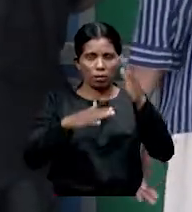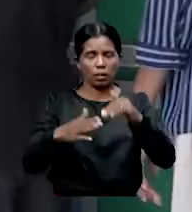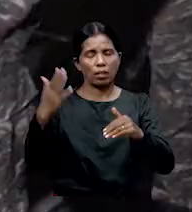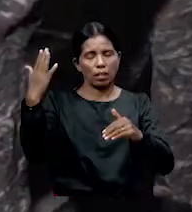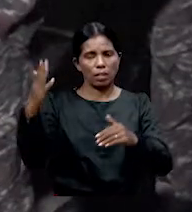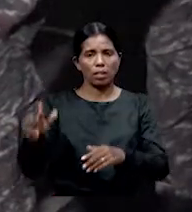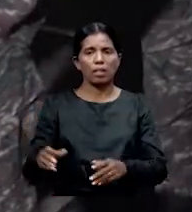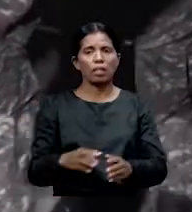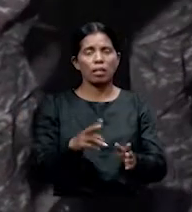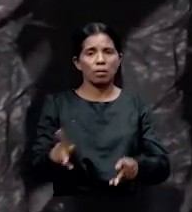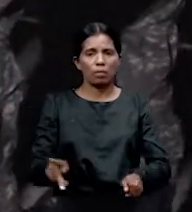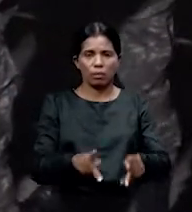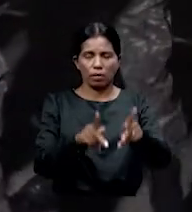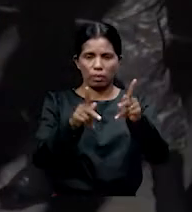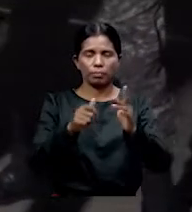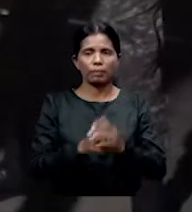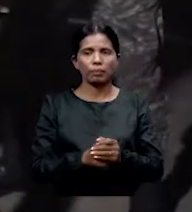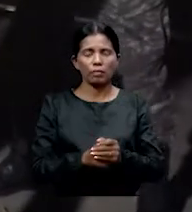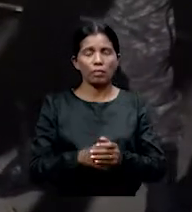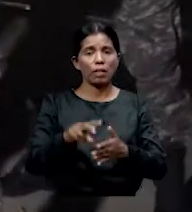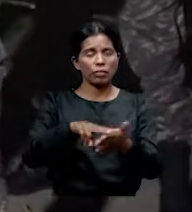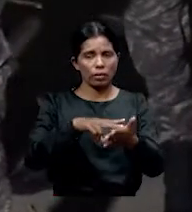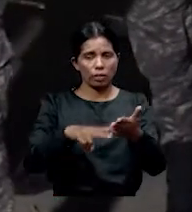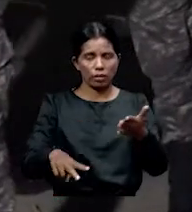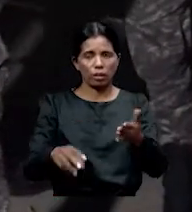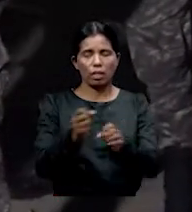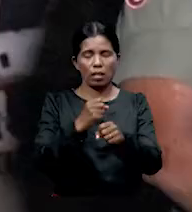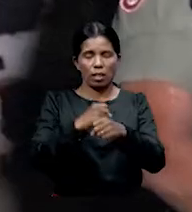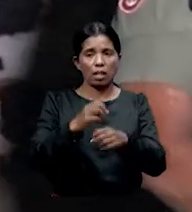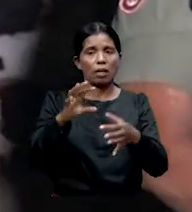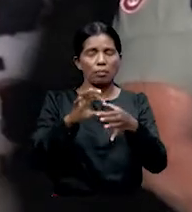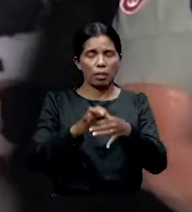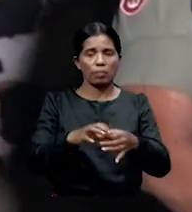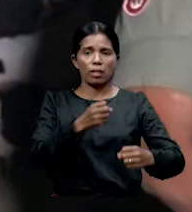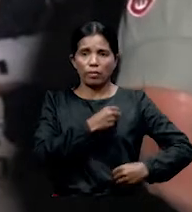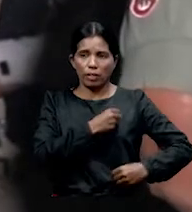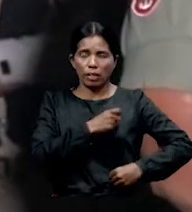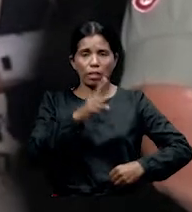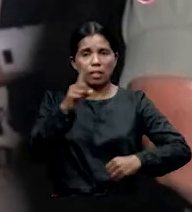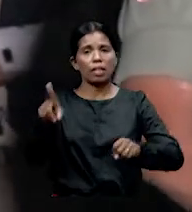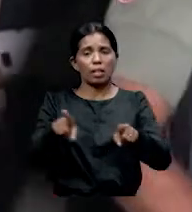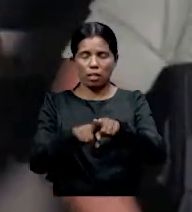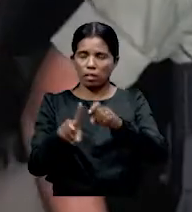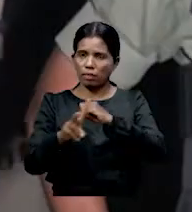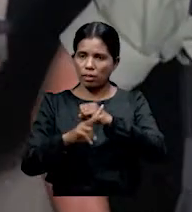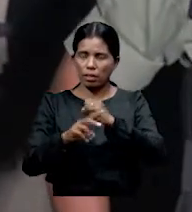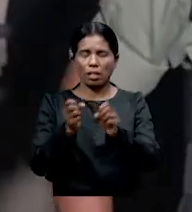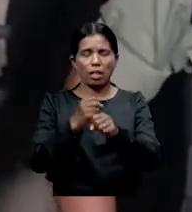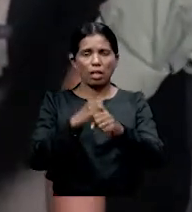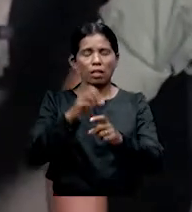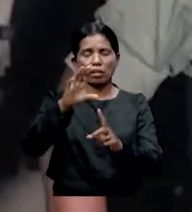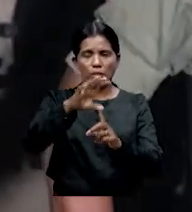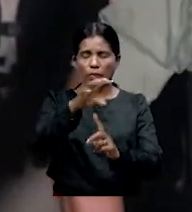público. O acto violento hiraknebe resulta membro FFDTL e da sai vítima, halo comando pentele